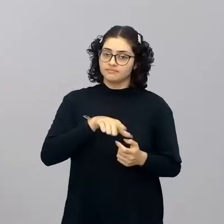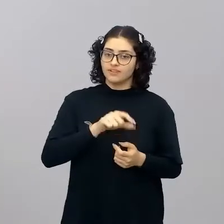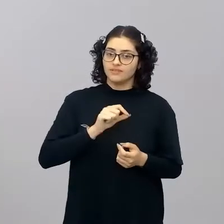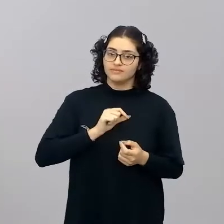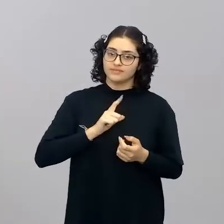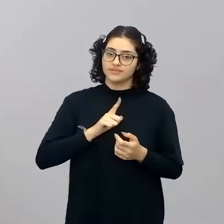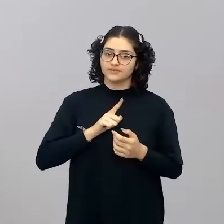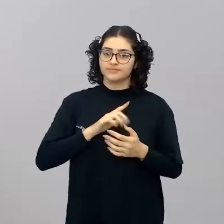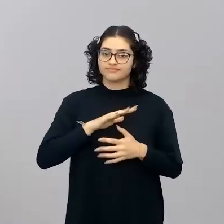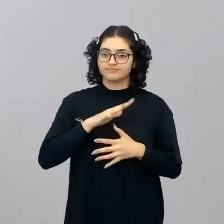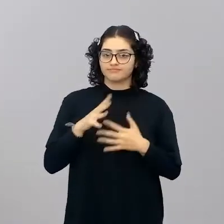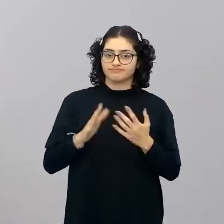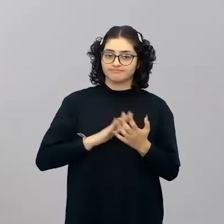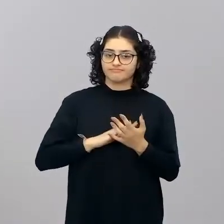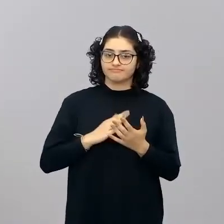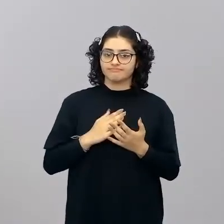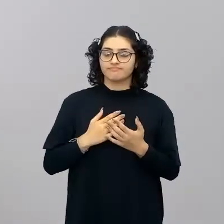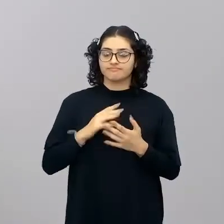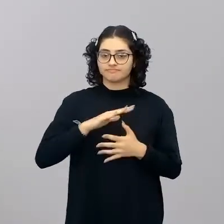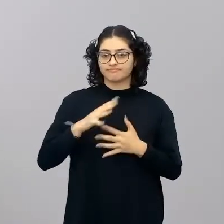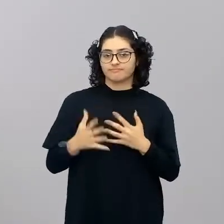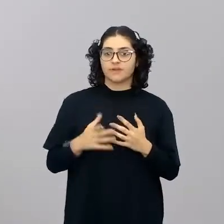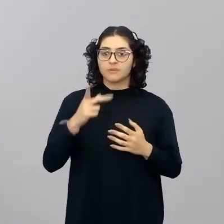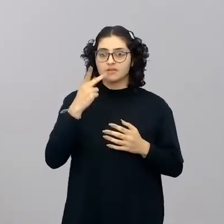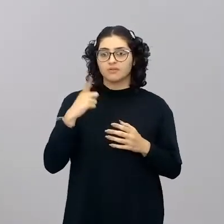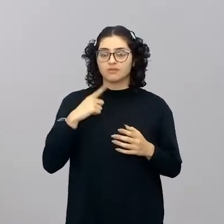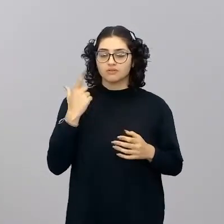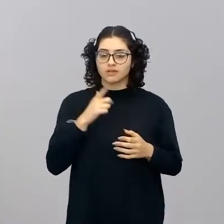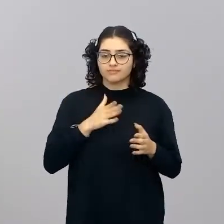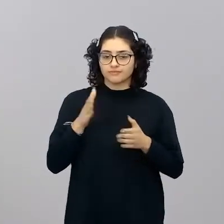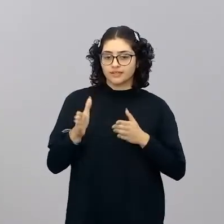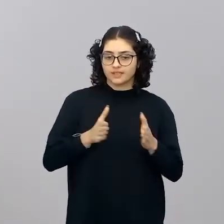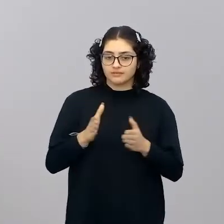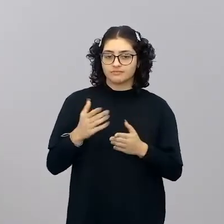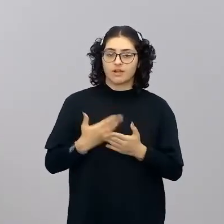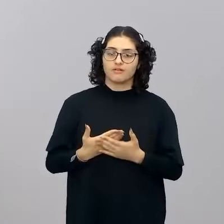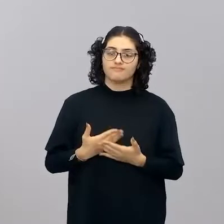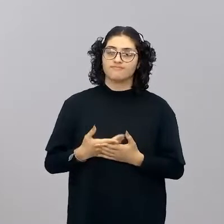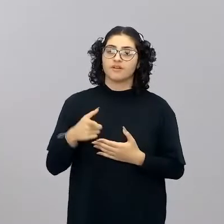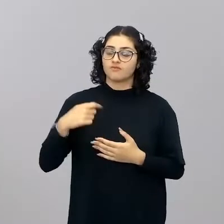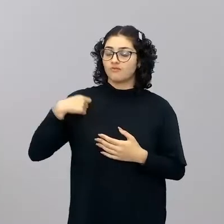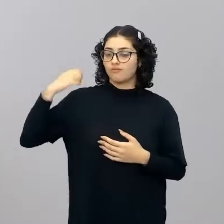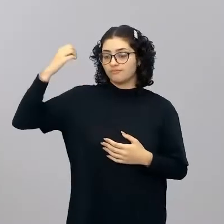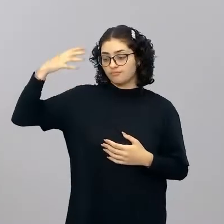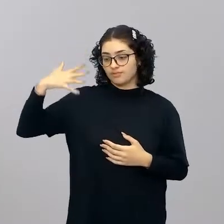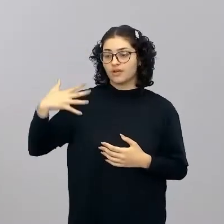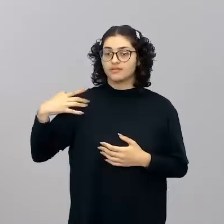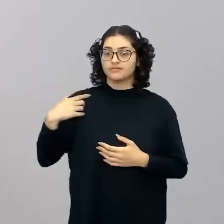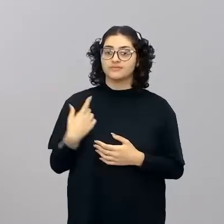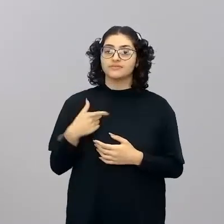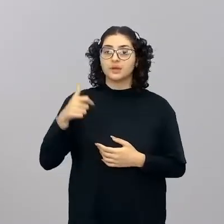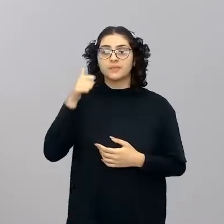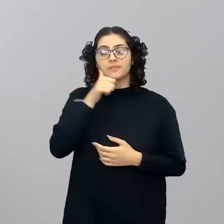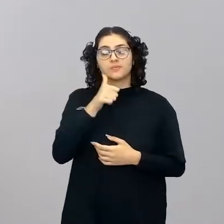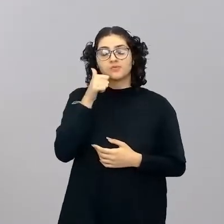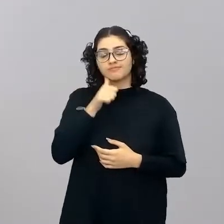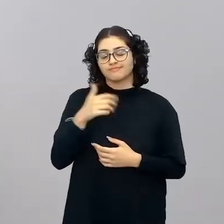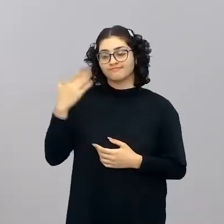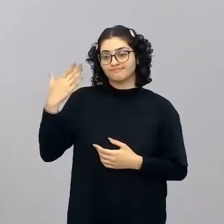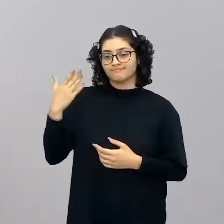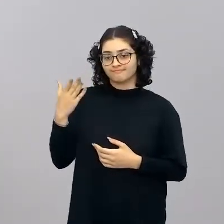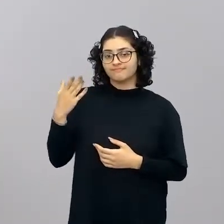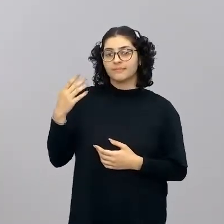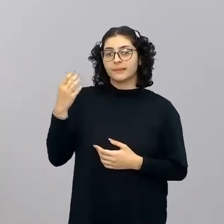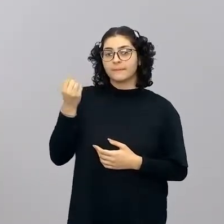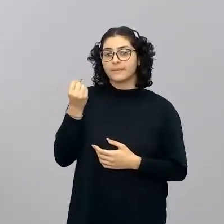pra gente, para que todos aí possam ter acesso à nossa aula. Eu vou fazer também a minha descrição. Eu sou uma mulher, pele